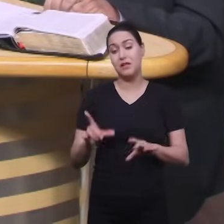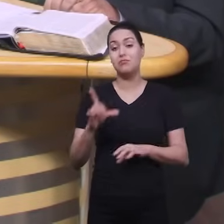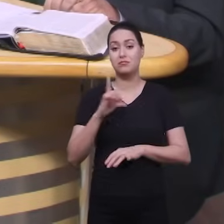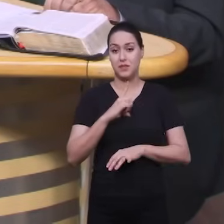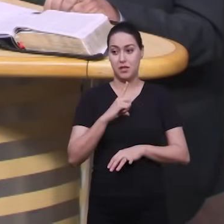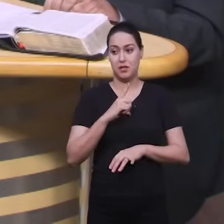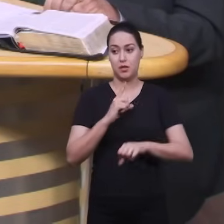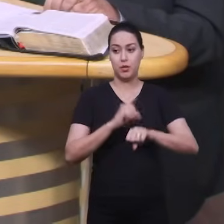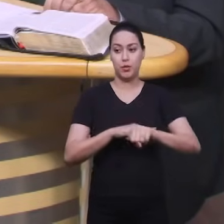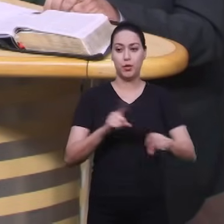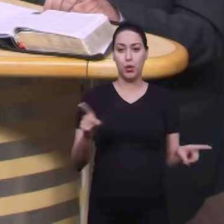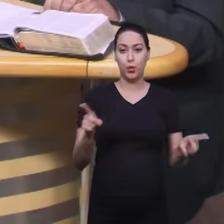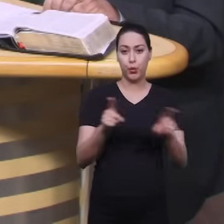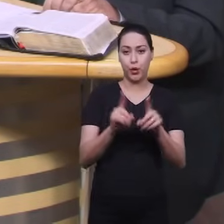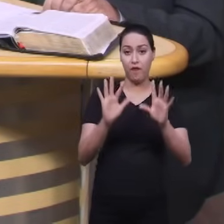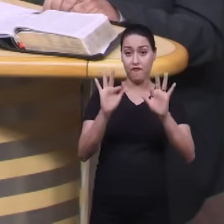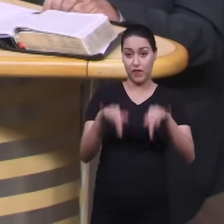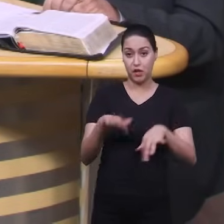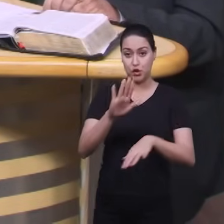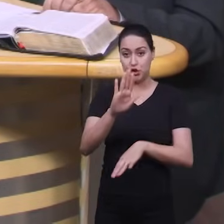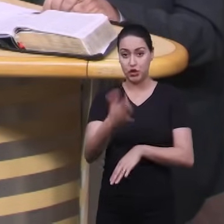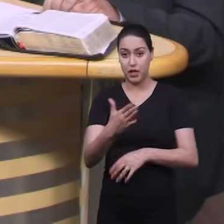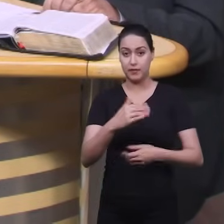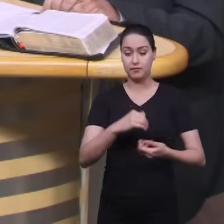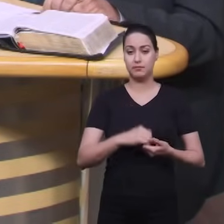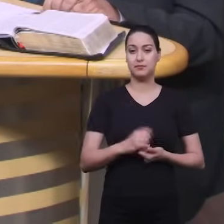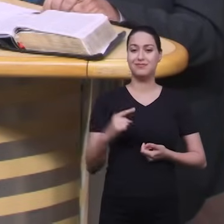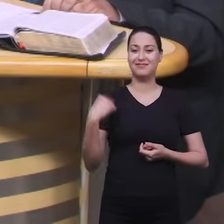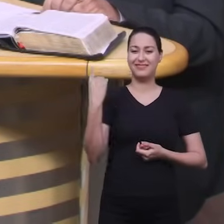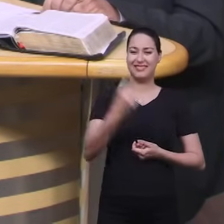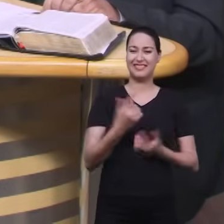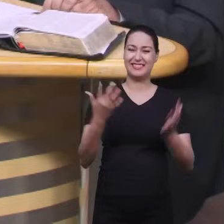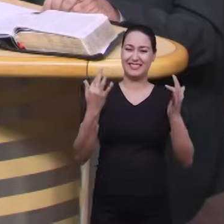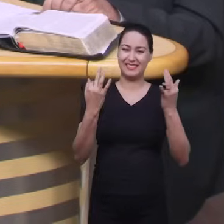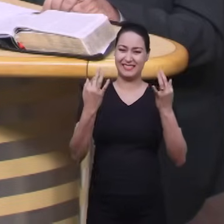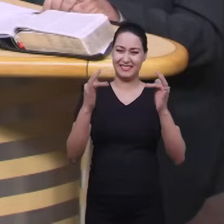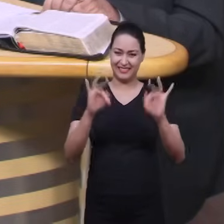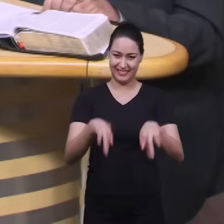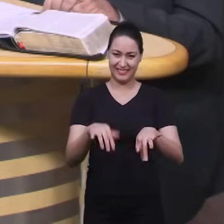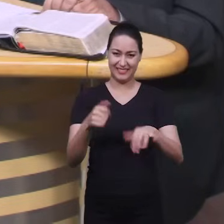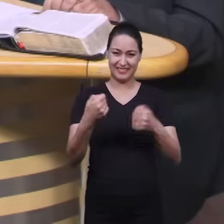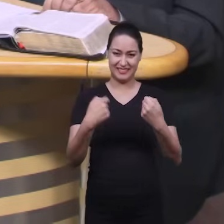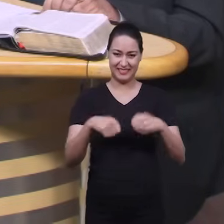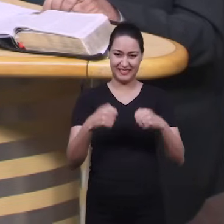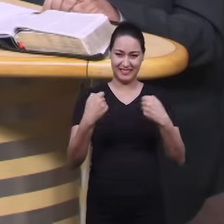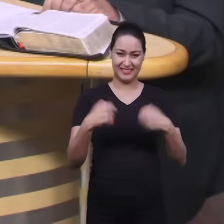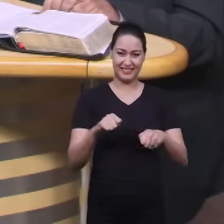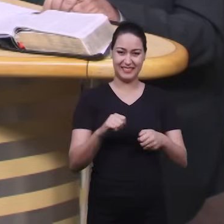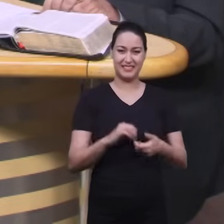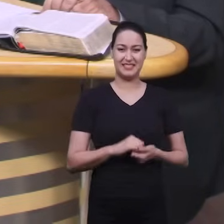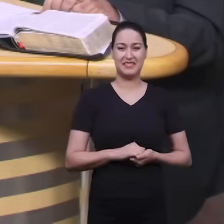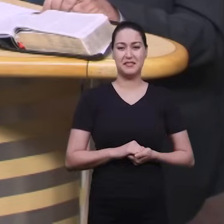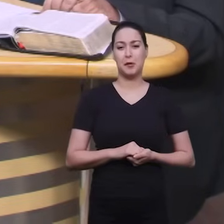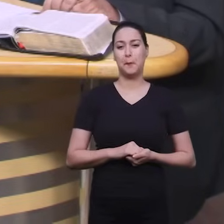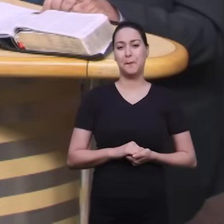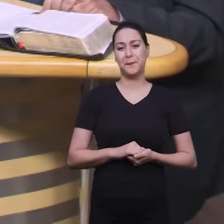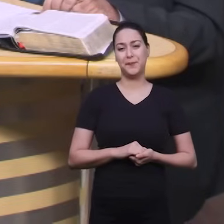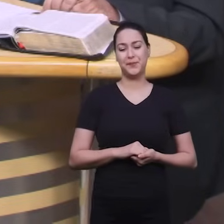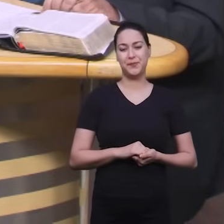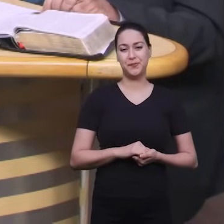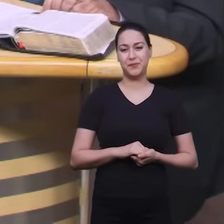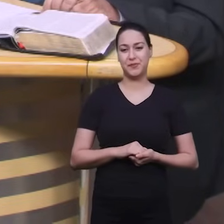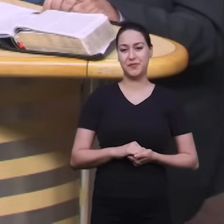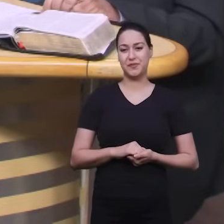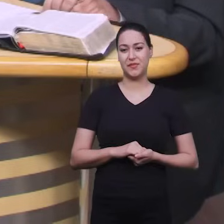bom o nosso tempo encerrou e a gente precisa terminar porque essa é a proposta do programa é